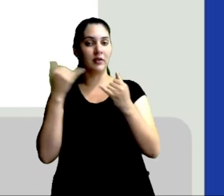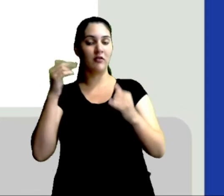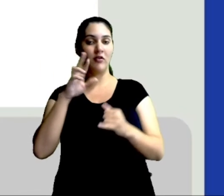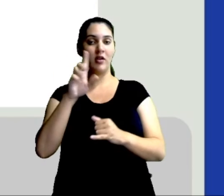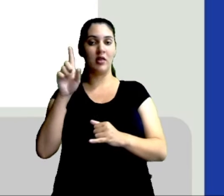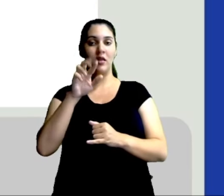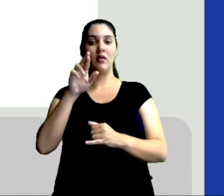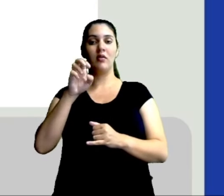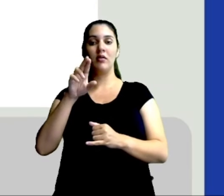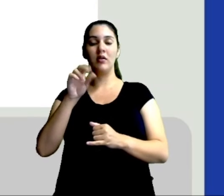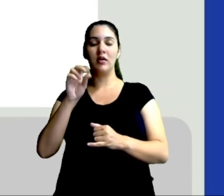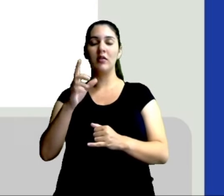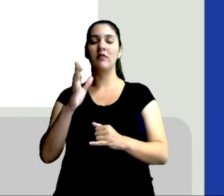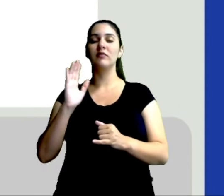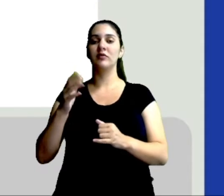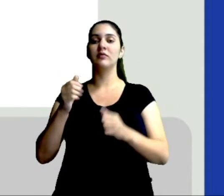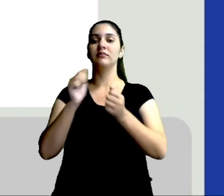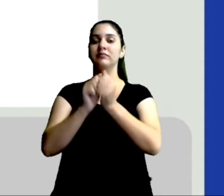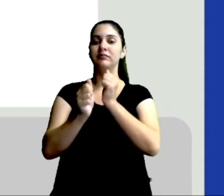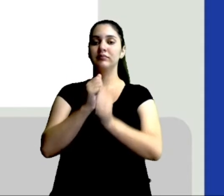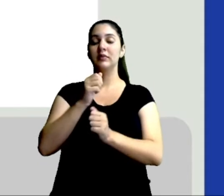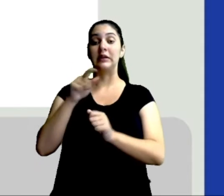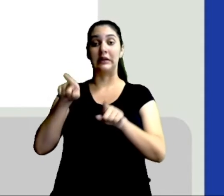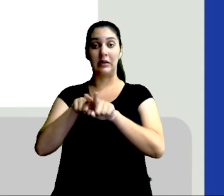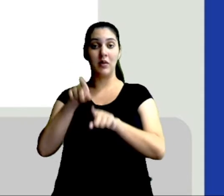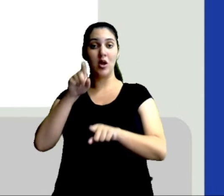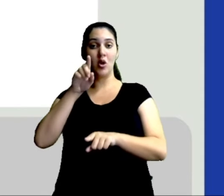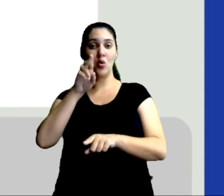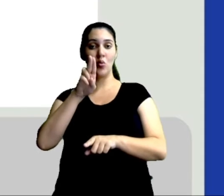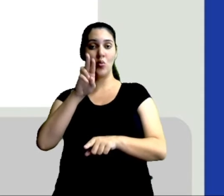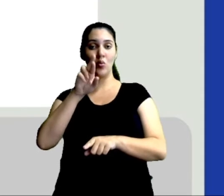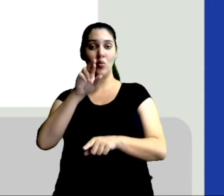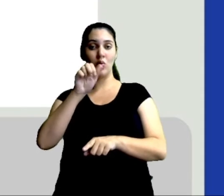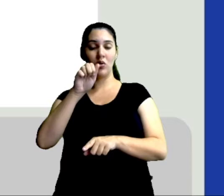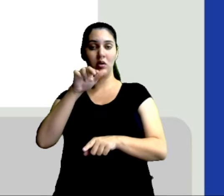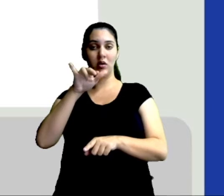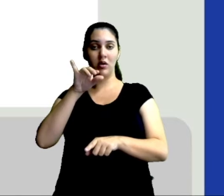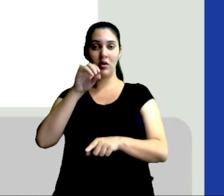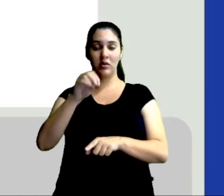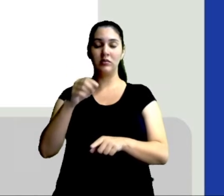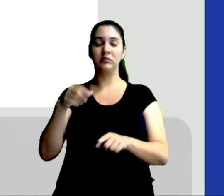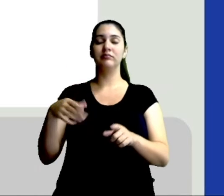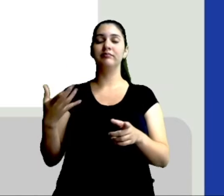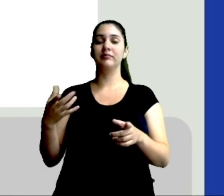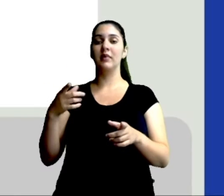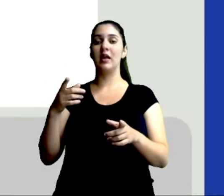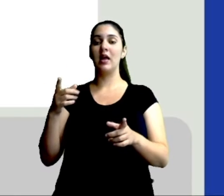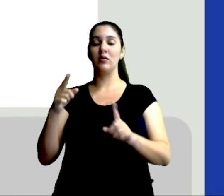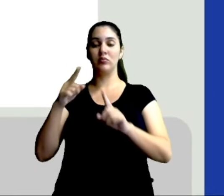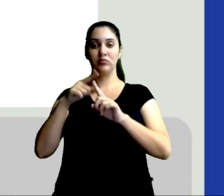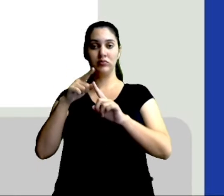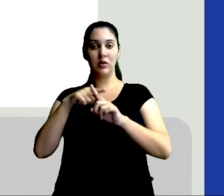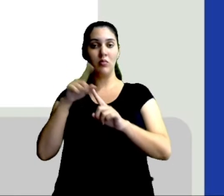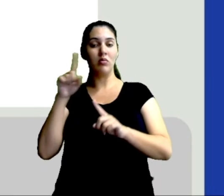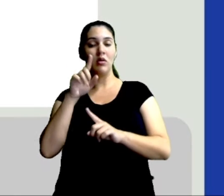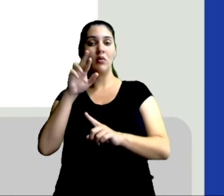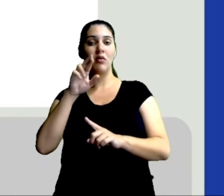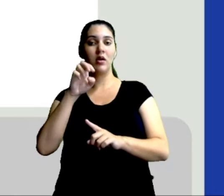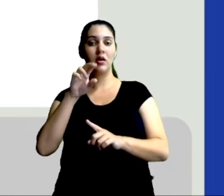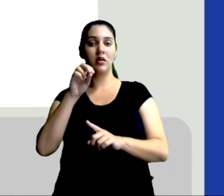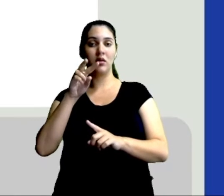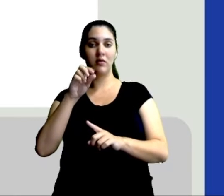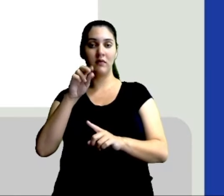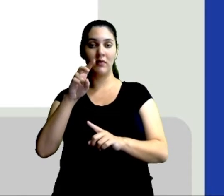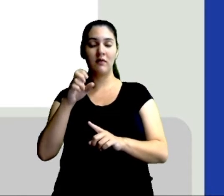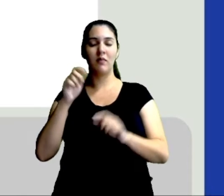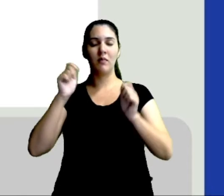petróleo, o gás natural, o carvão mineral e o urânio, né? O urânio também, que é um componente não renovável, certo? E